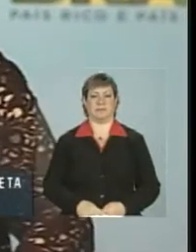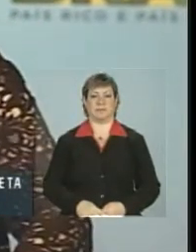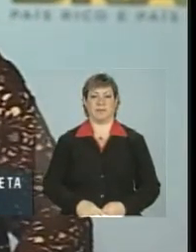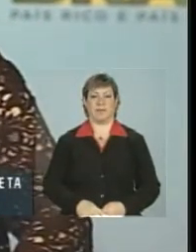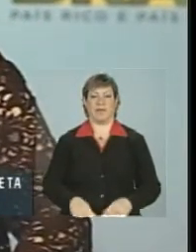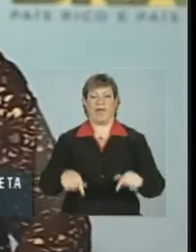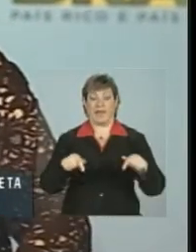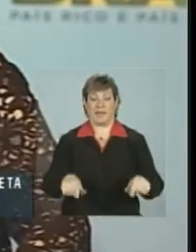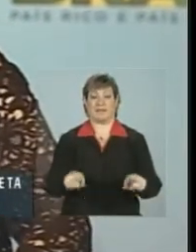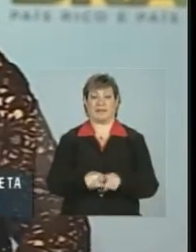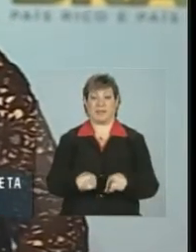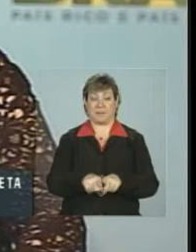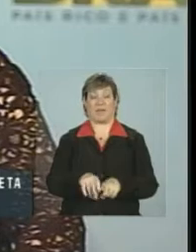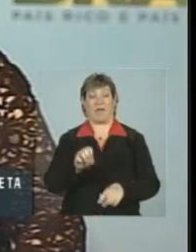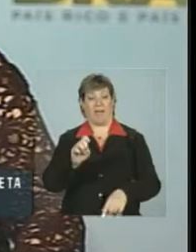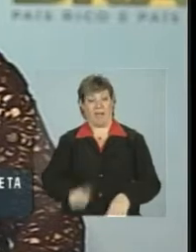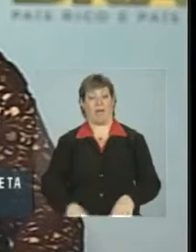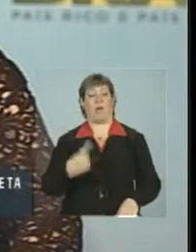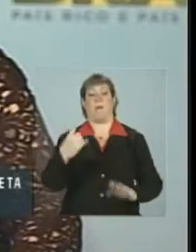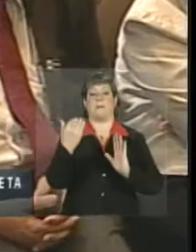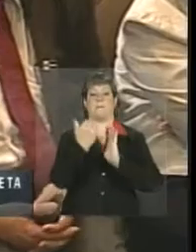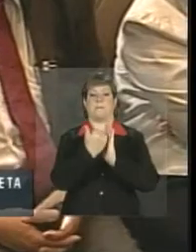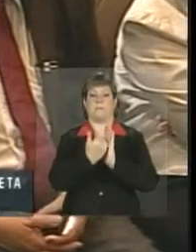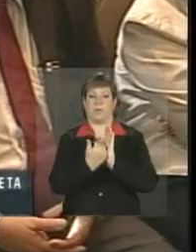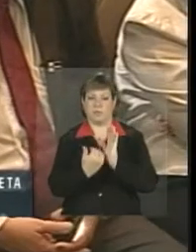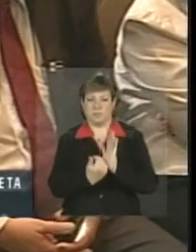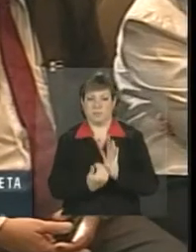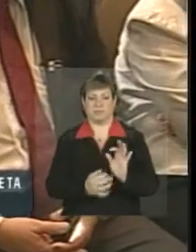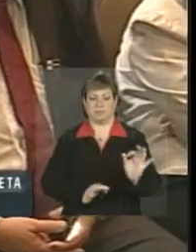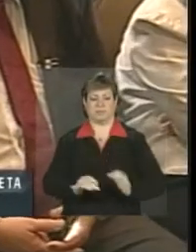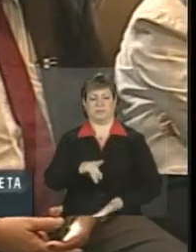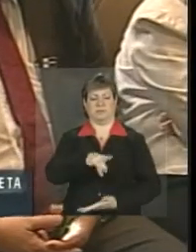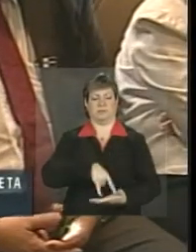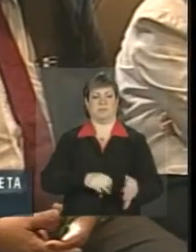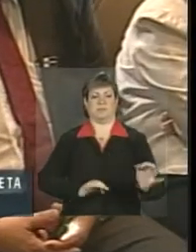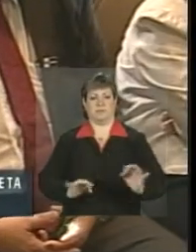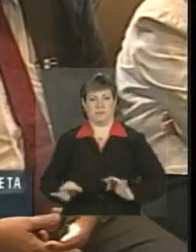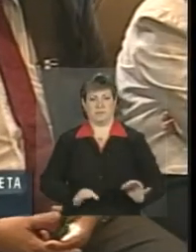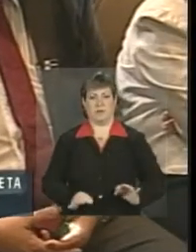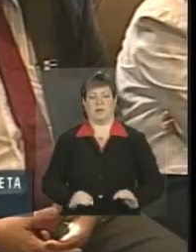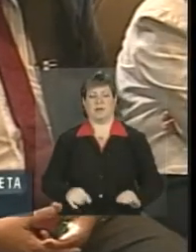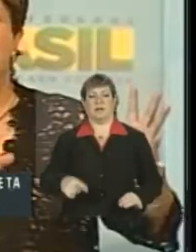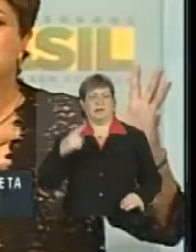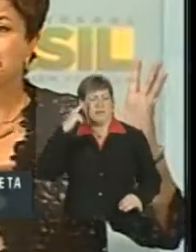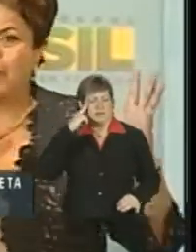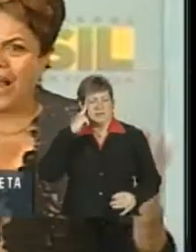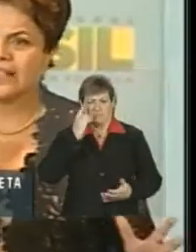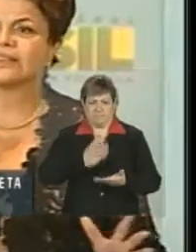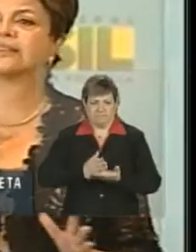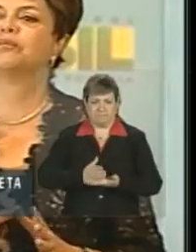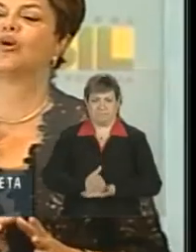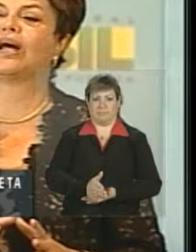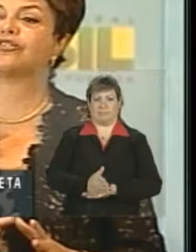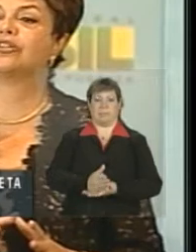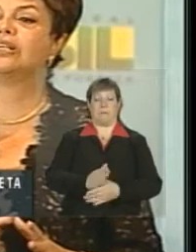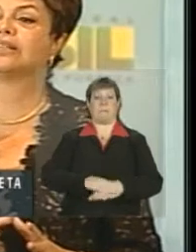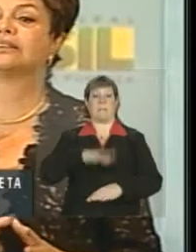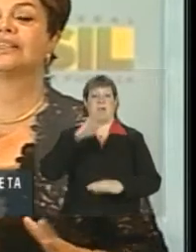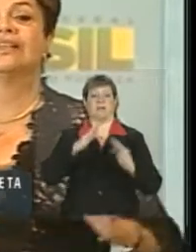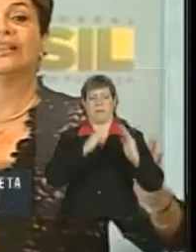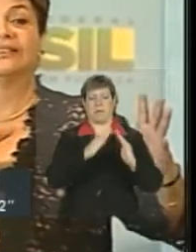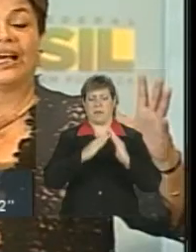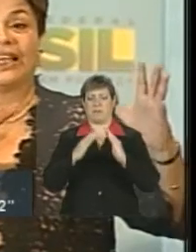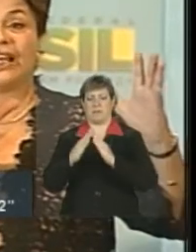Ele também é um programa que tem uma característica, concentra mais